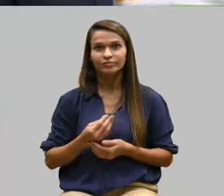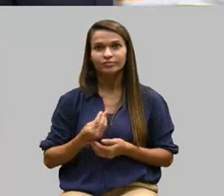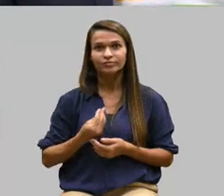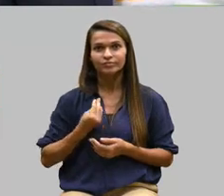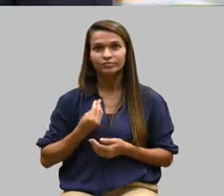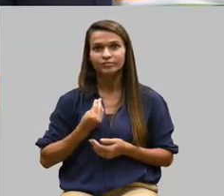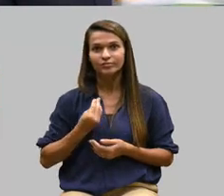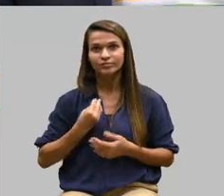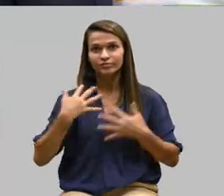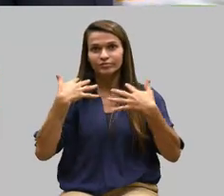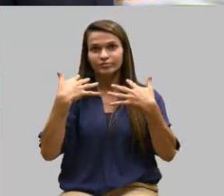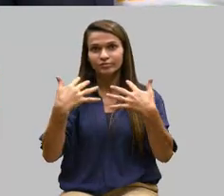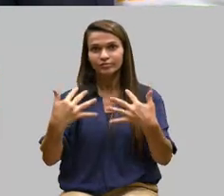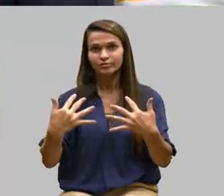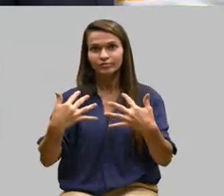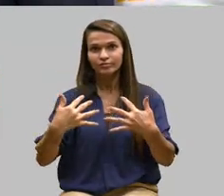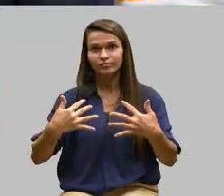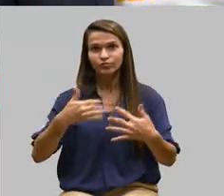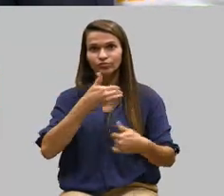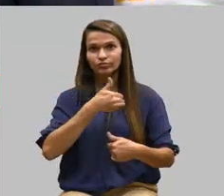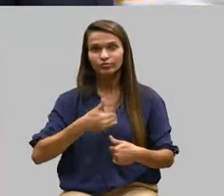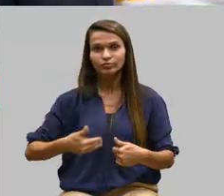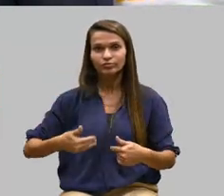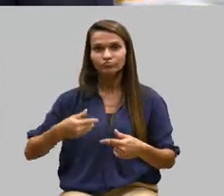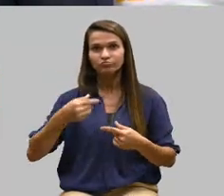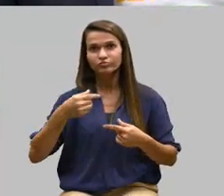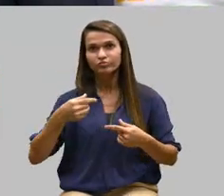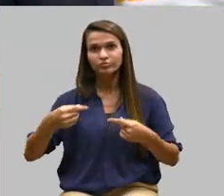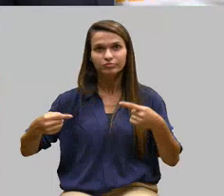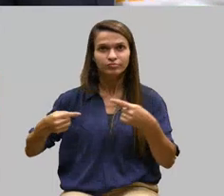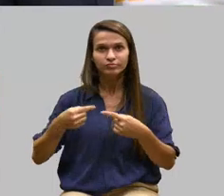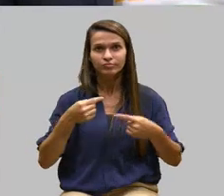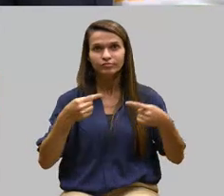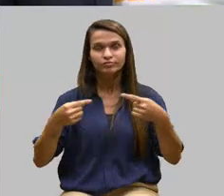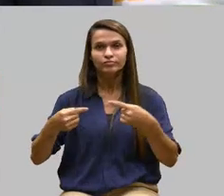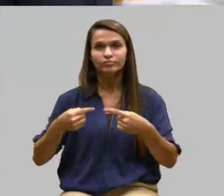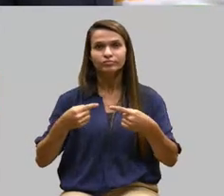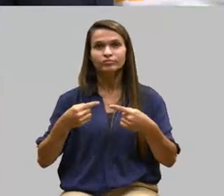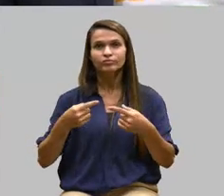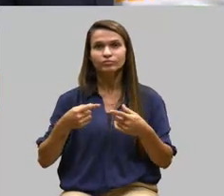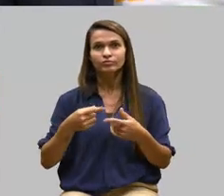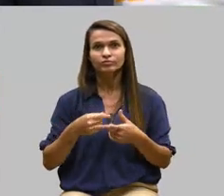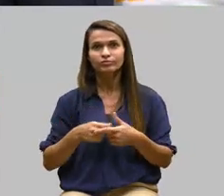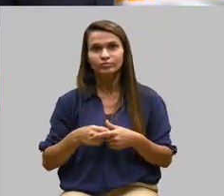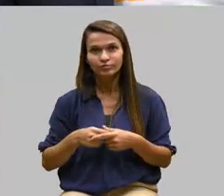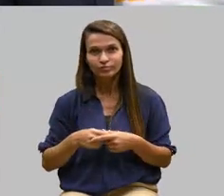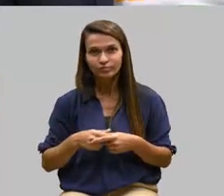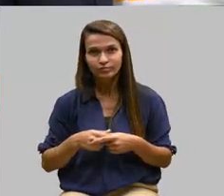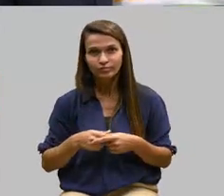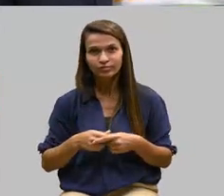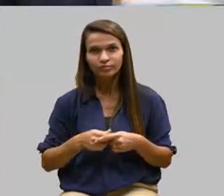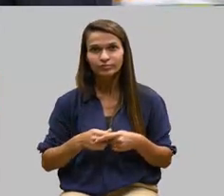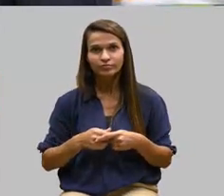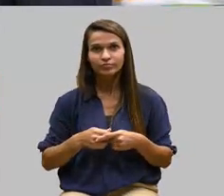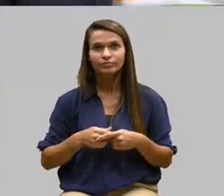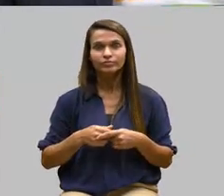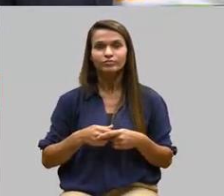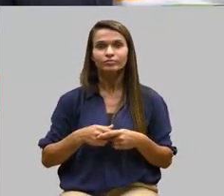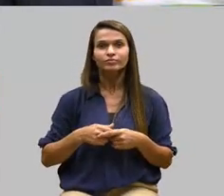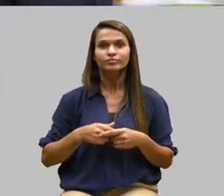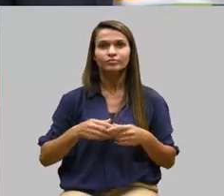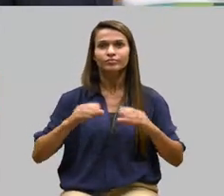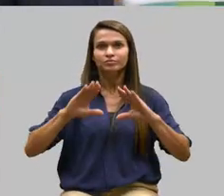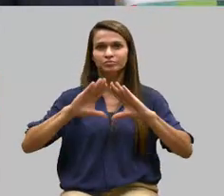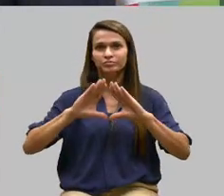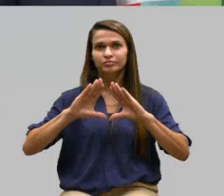pública e debater a empregabilidade inclusive na iniciativa privada e na administração pública da Assembleia Legislativa